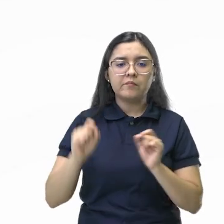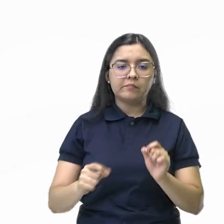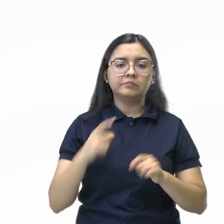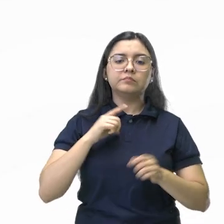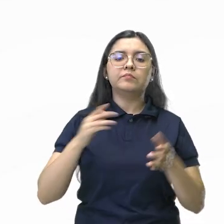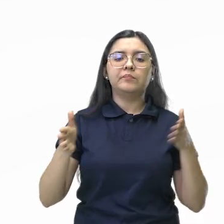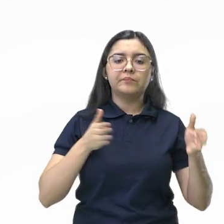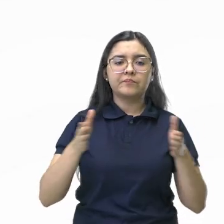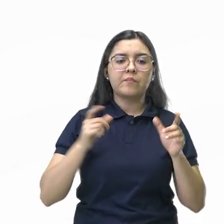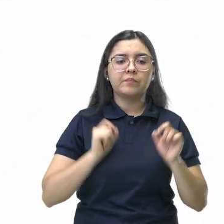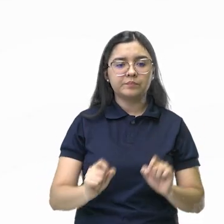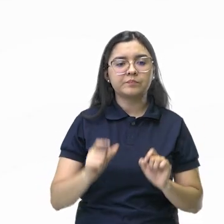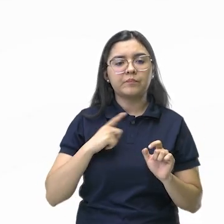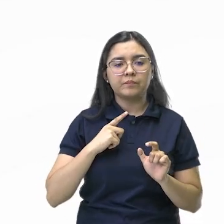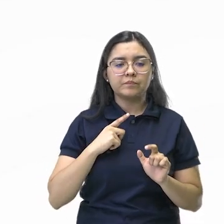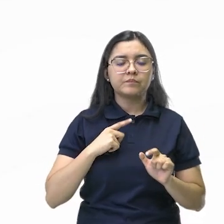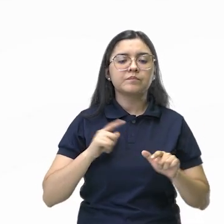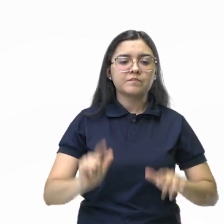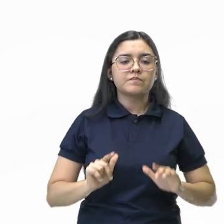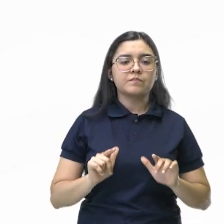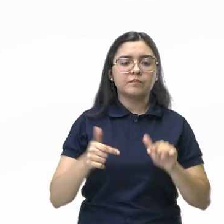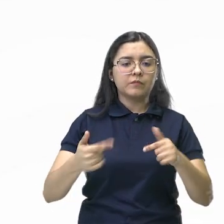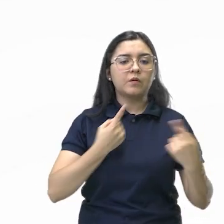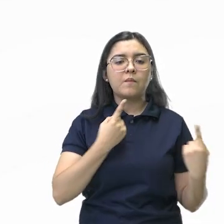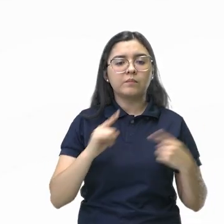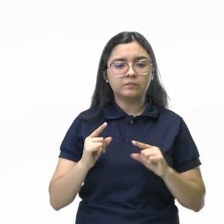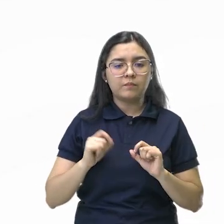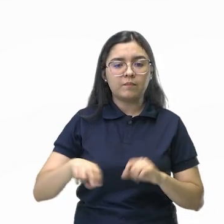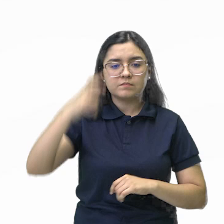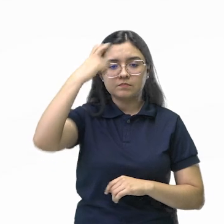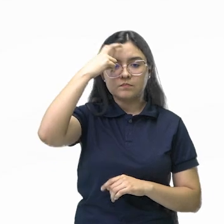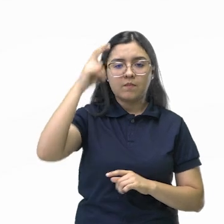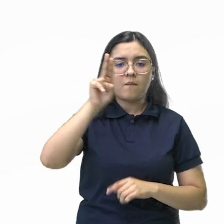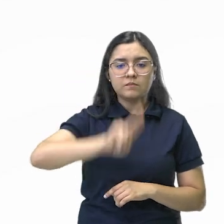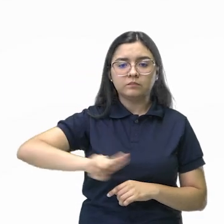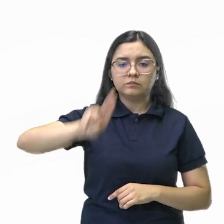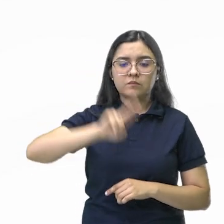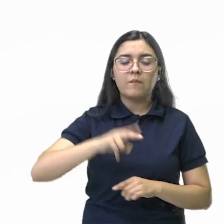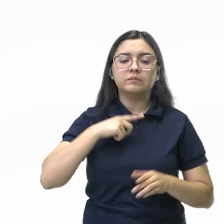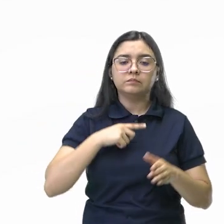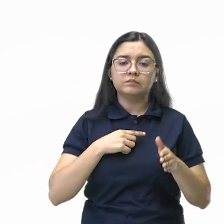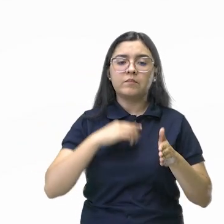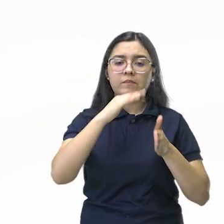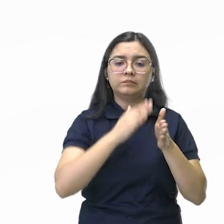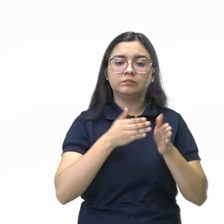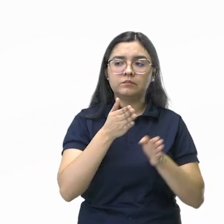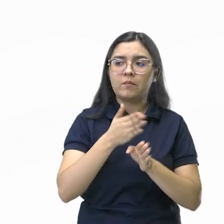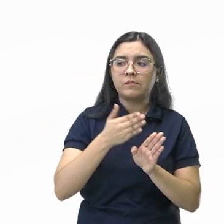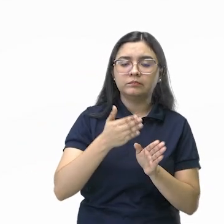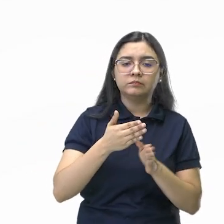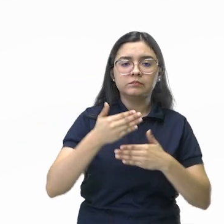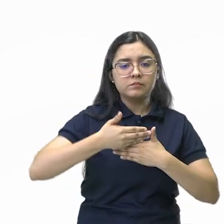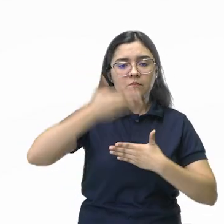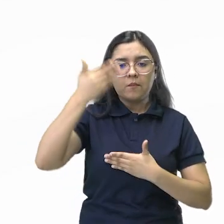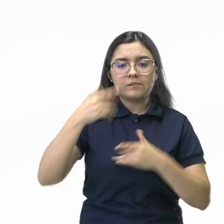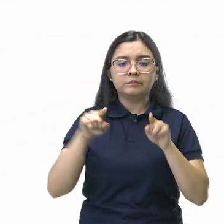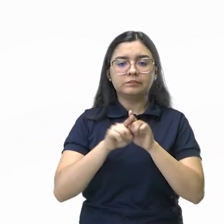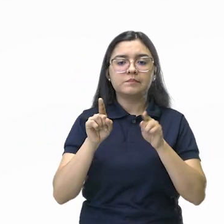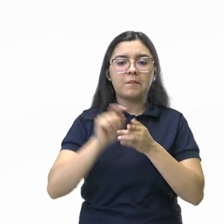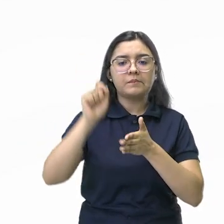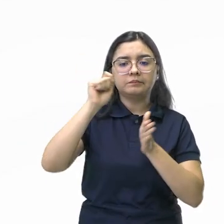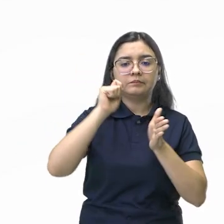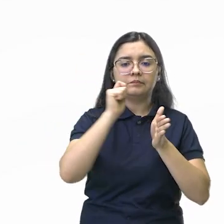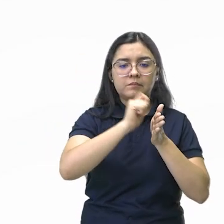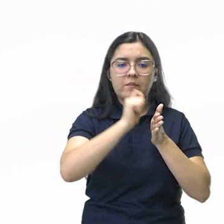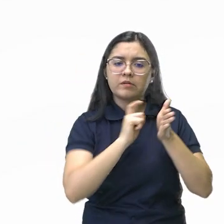1968. Na época, um movimento contracultural usava muros para escrever frases e poesias na França.